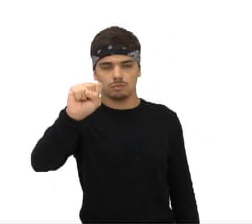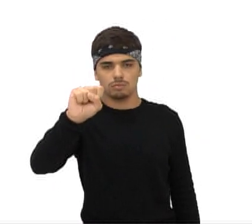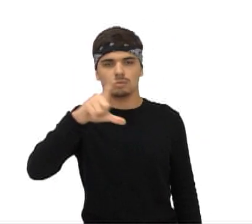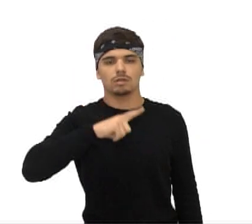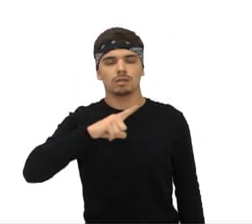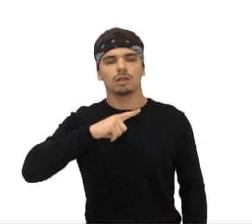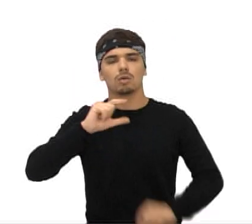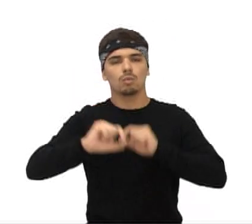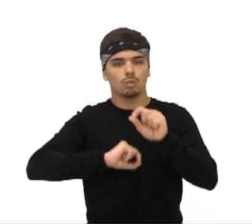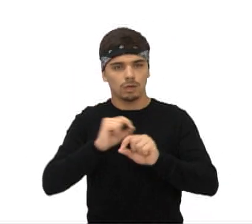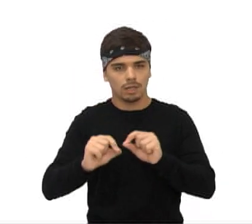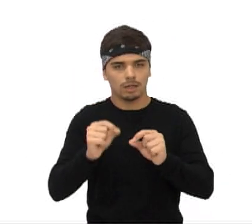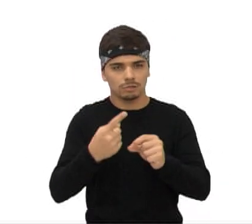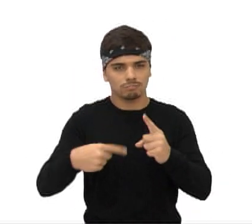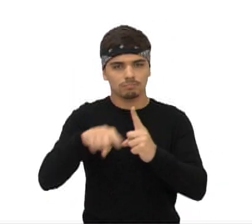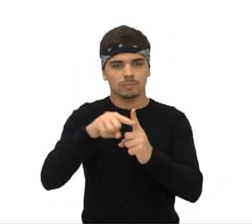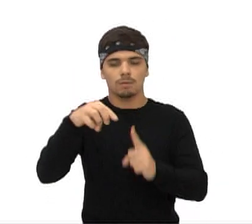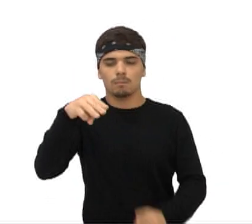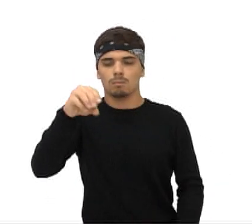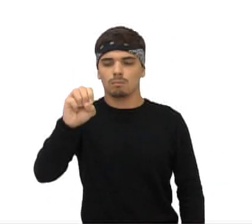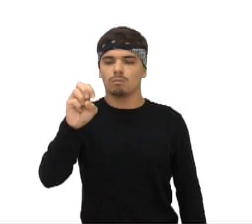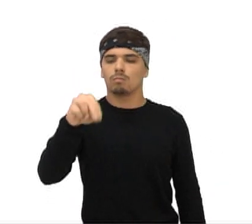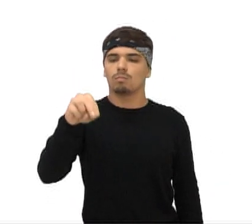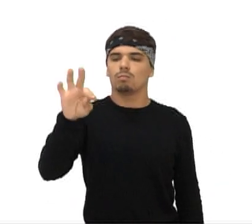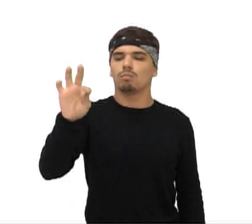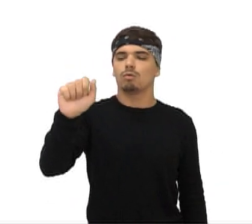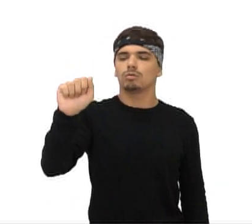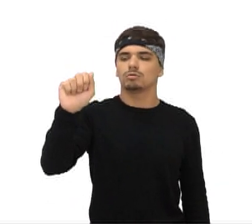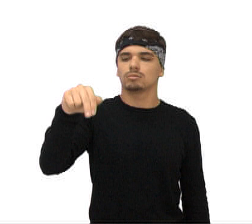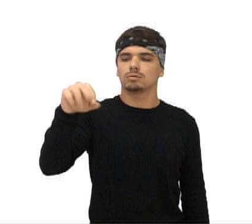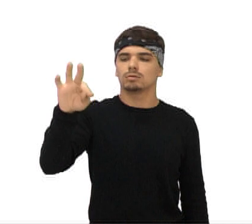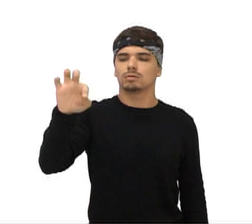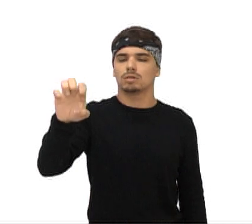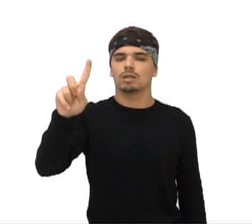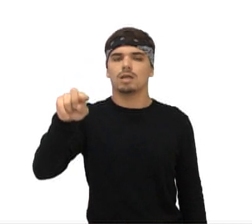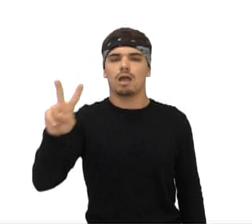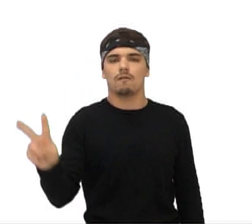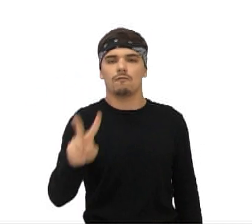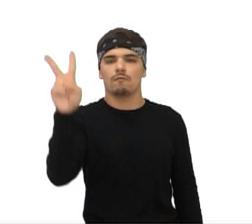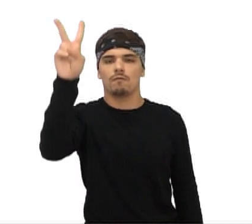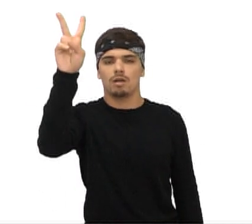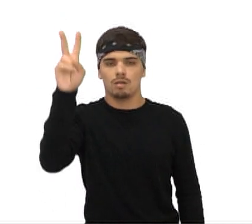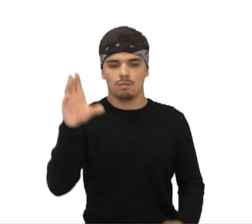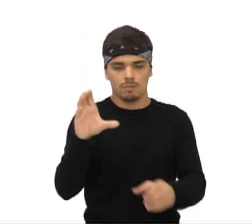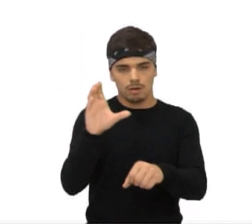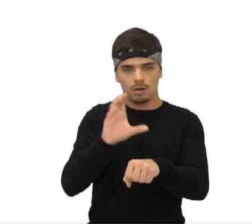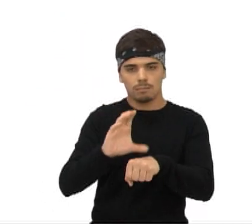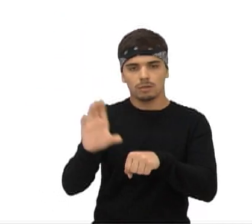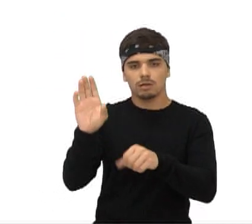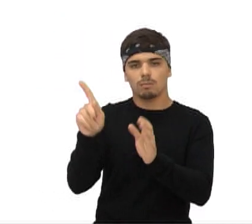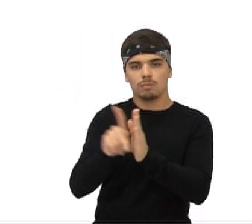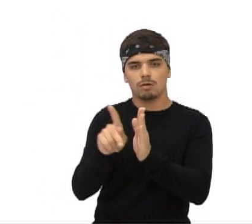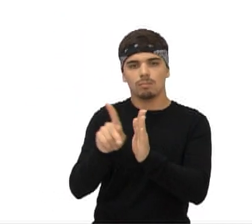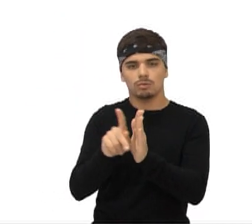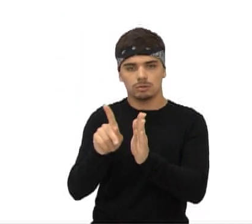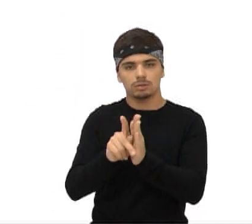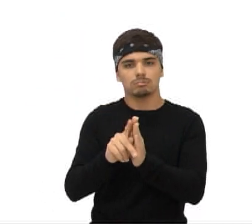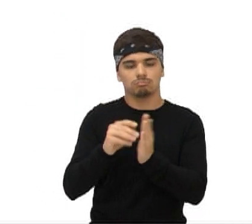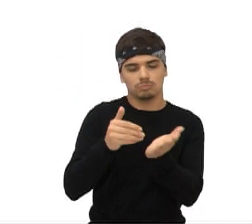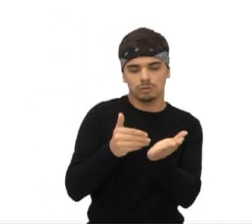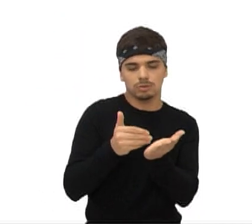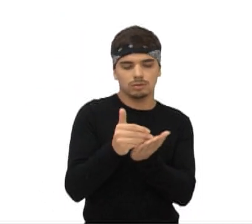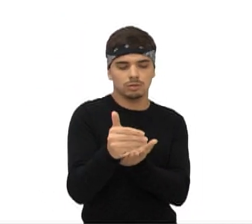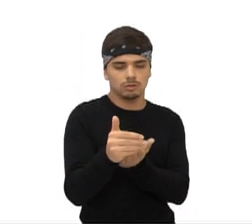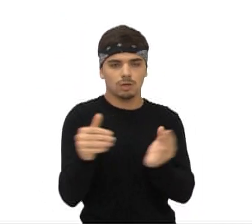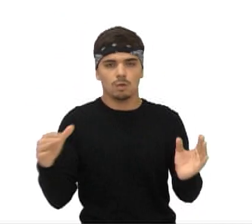O que significa esse montante? O montante é o valor do capital inicial adicionado, né, ao